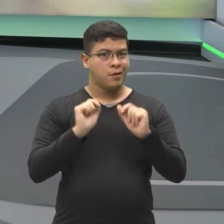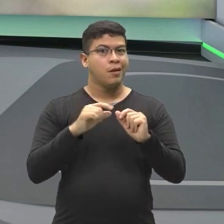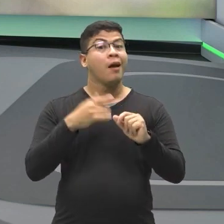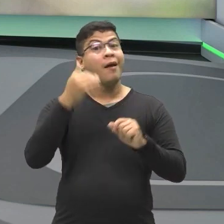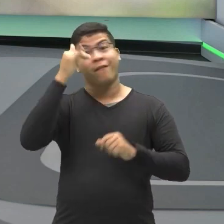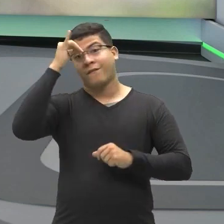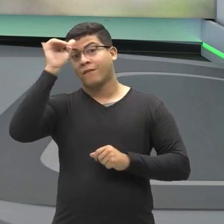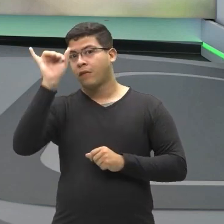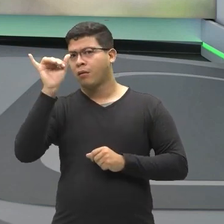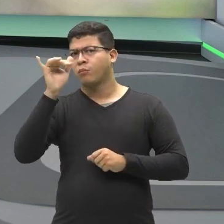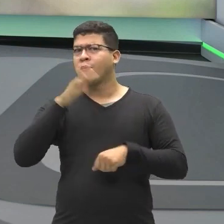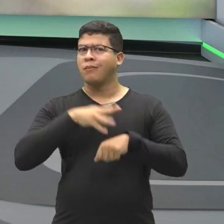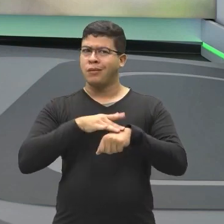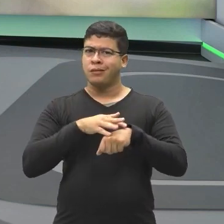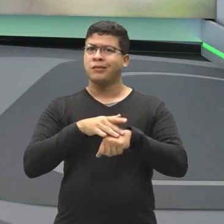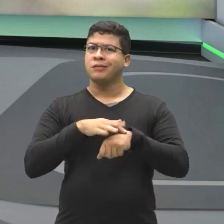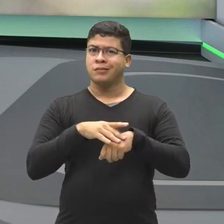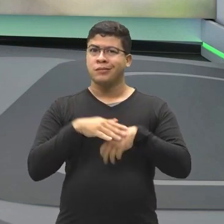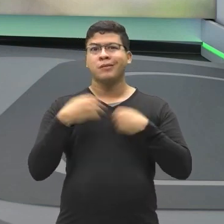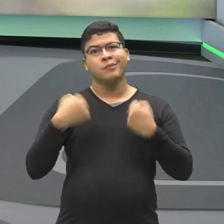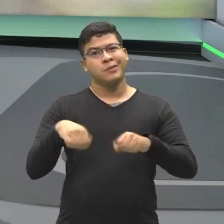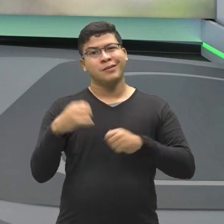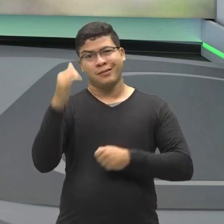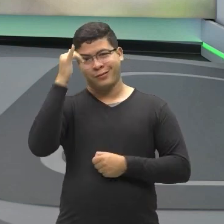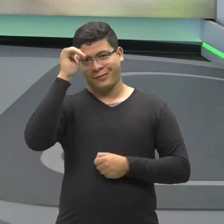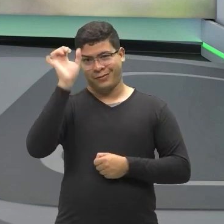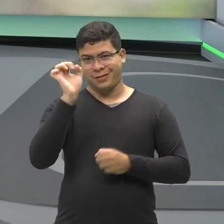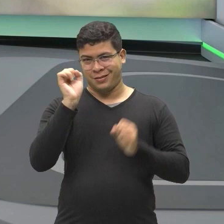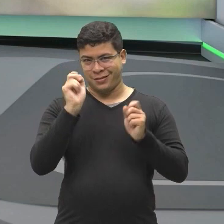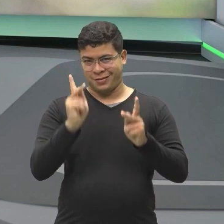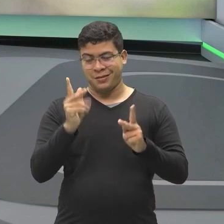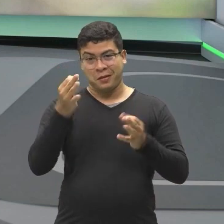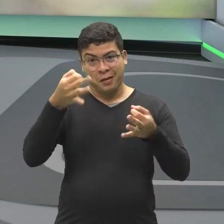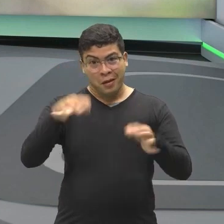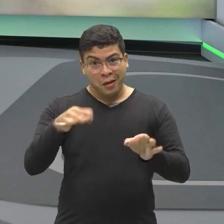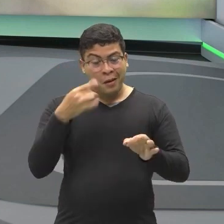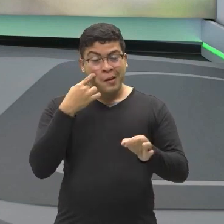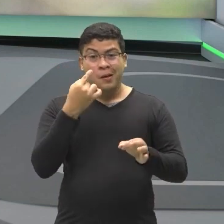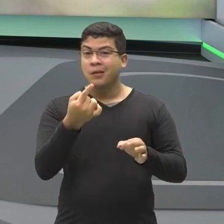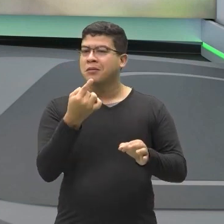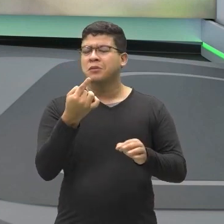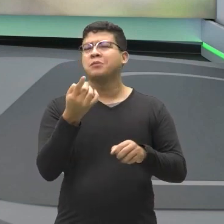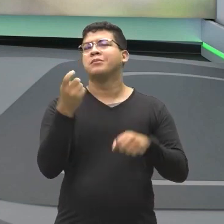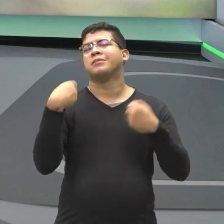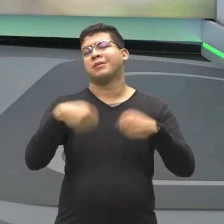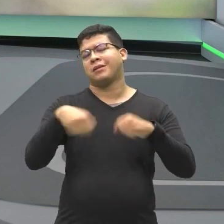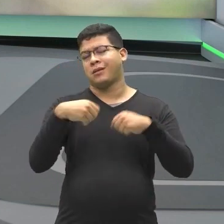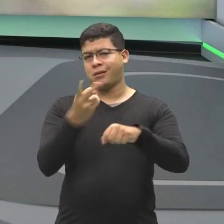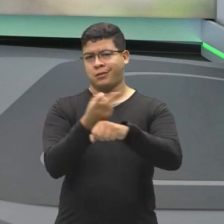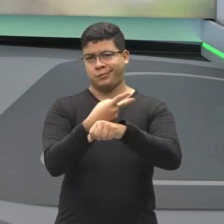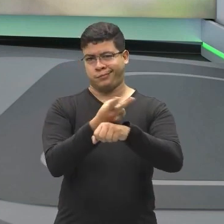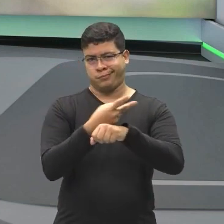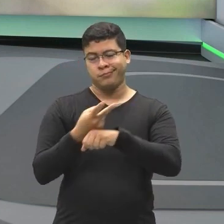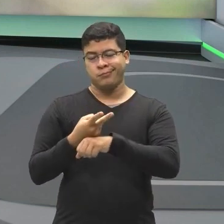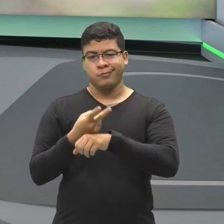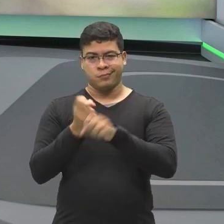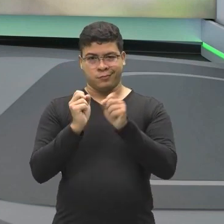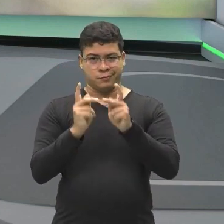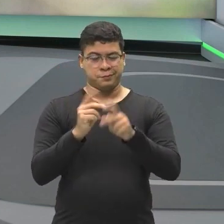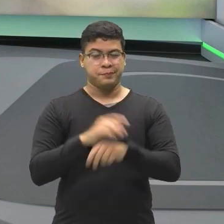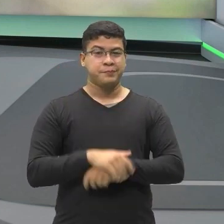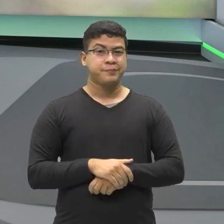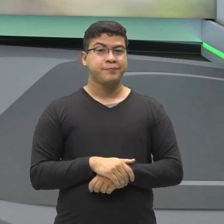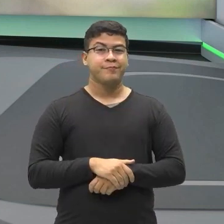evitar ali essas situações, essas doenças que são graves, né? A gente viu que é necessário procurar um médico nesse caso. E aí, né,